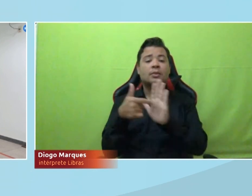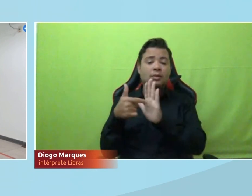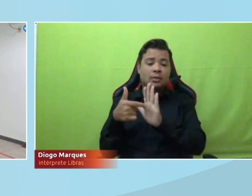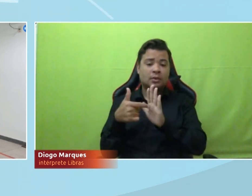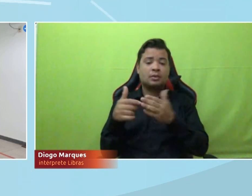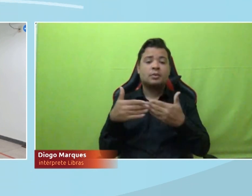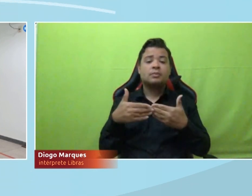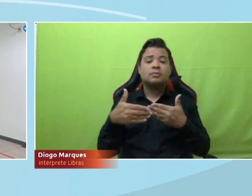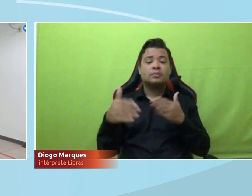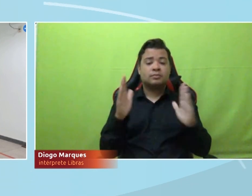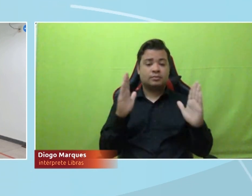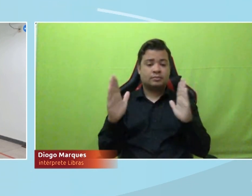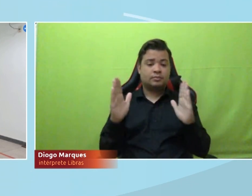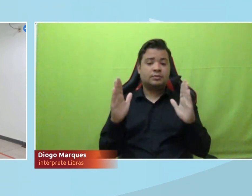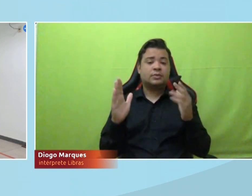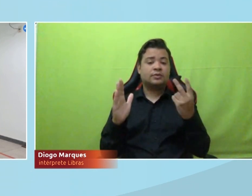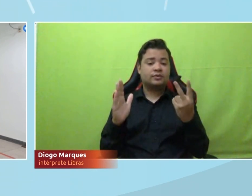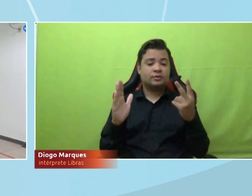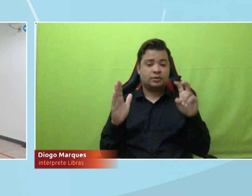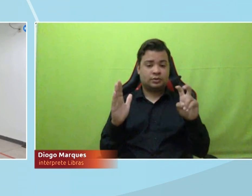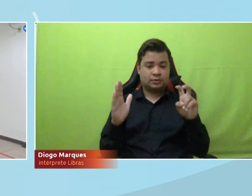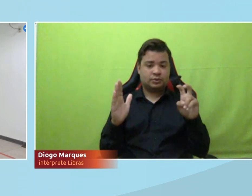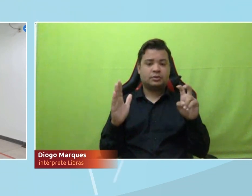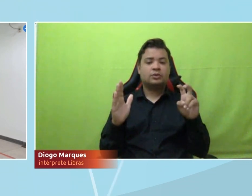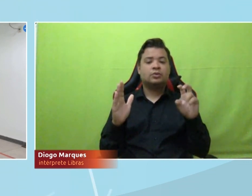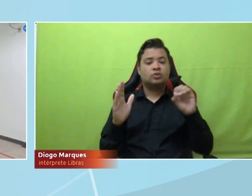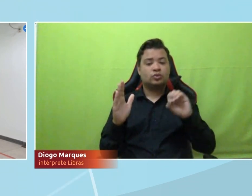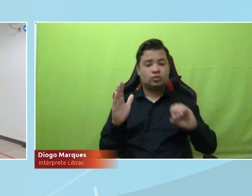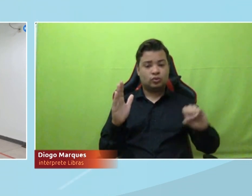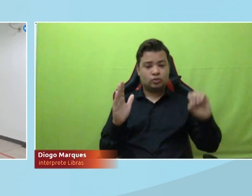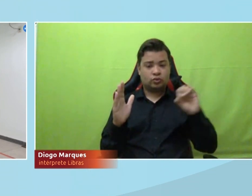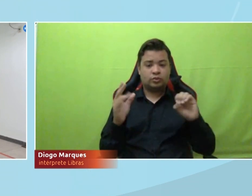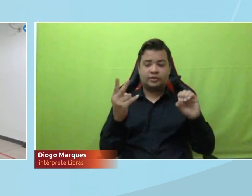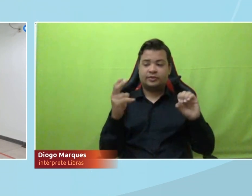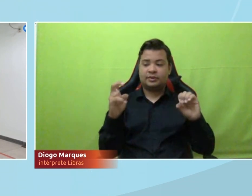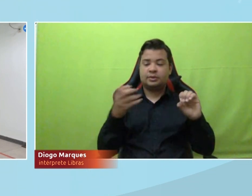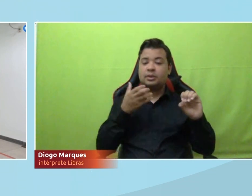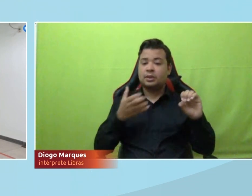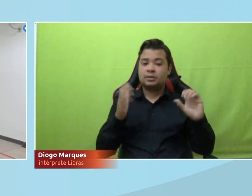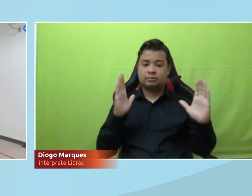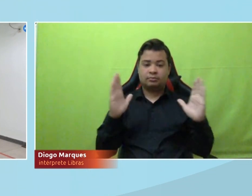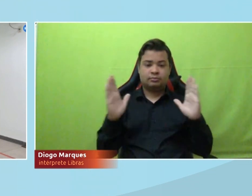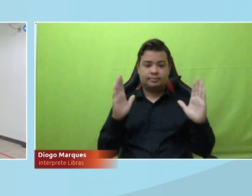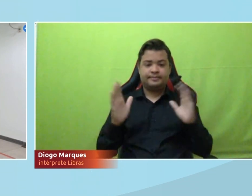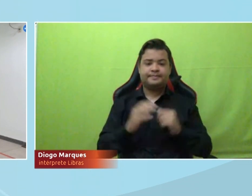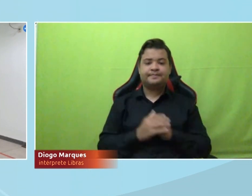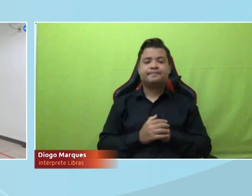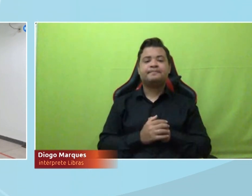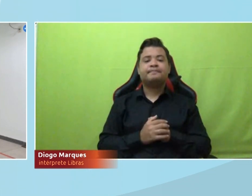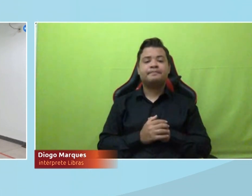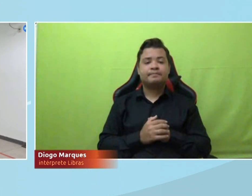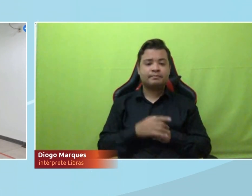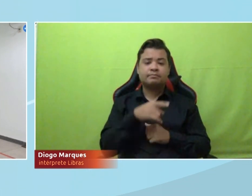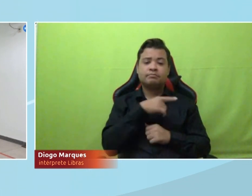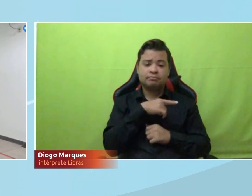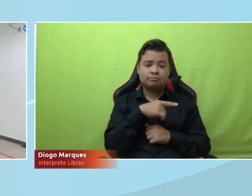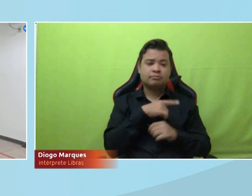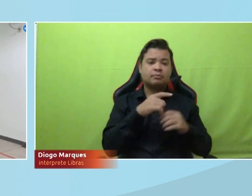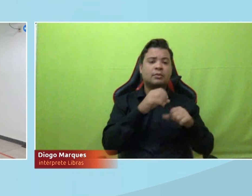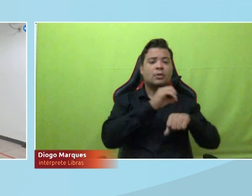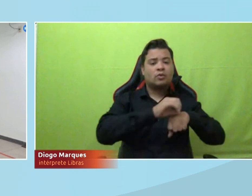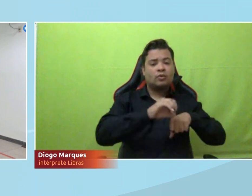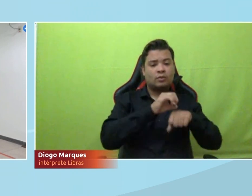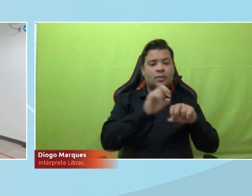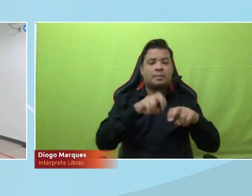dia 25 de outubro e 25 de dezembro. Ao longo do processo, também serão realizadas oficinas, rodas de conversa